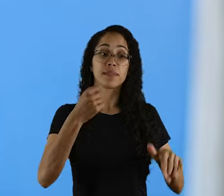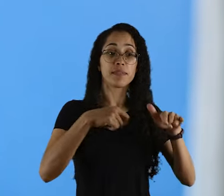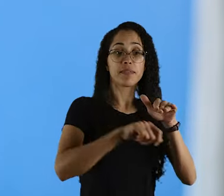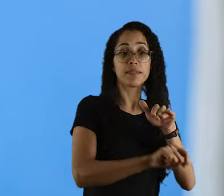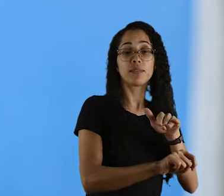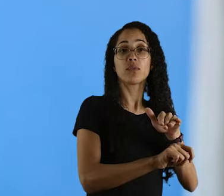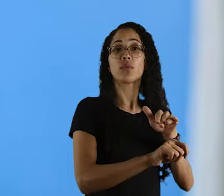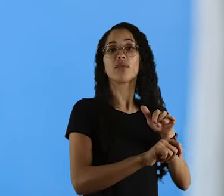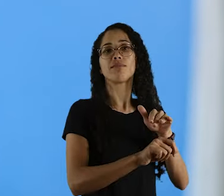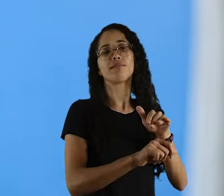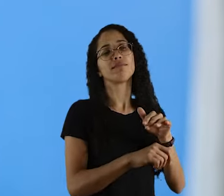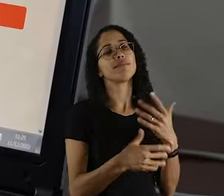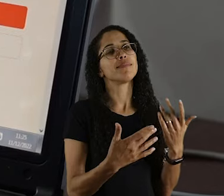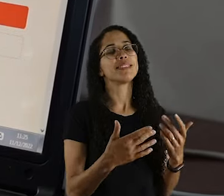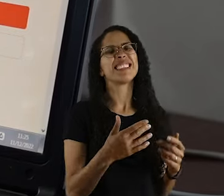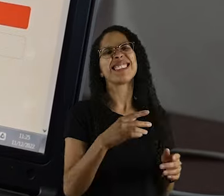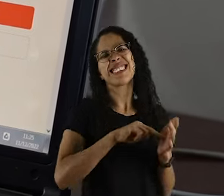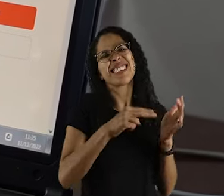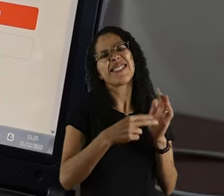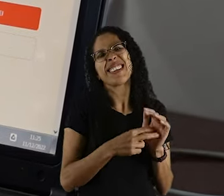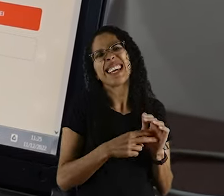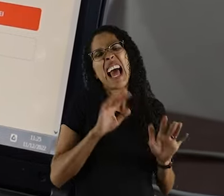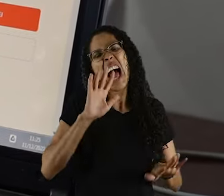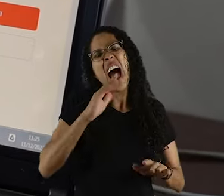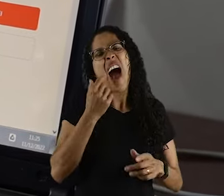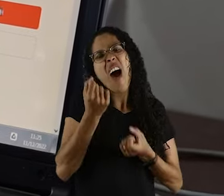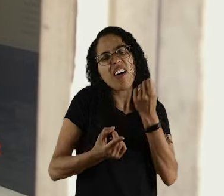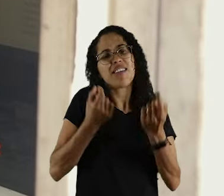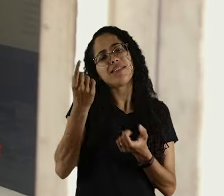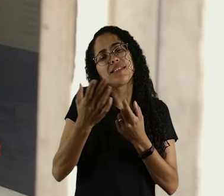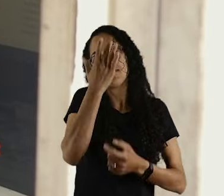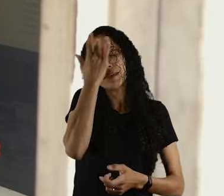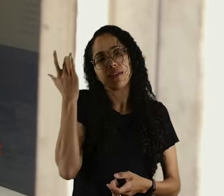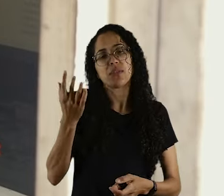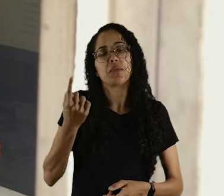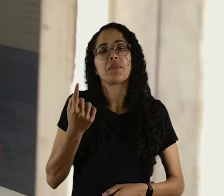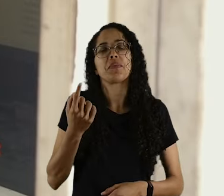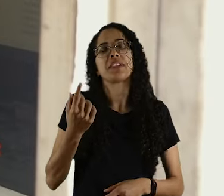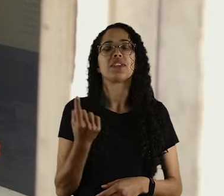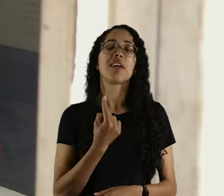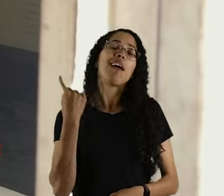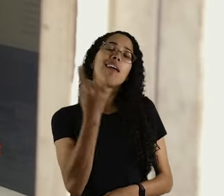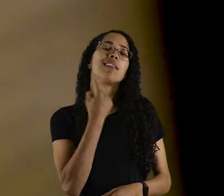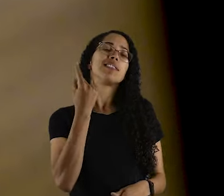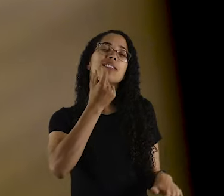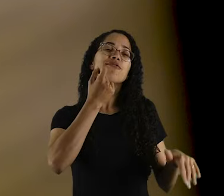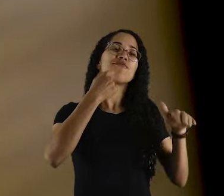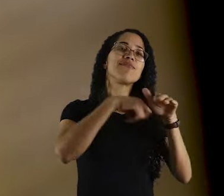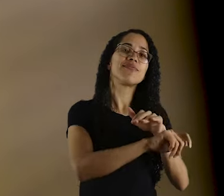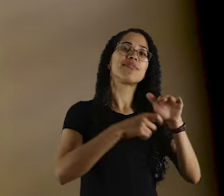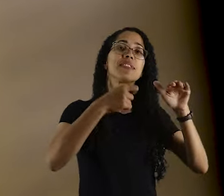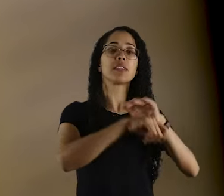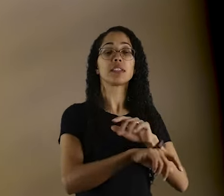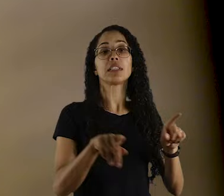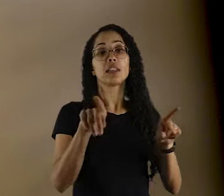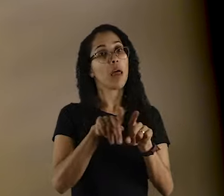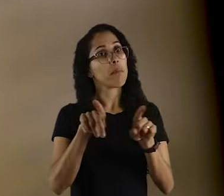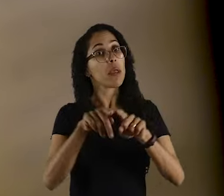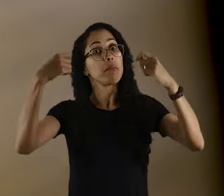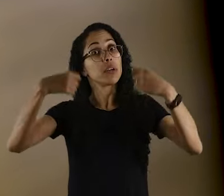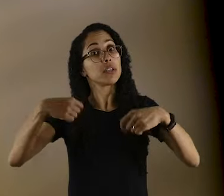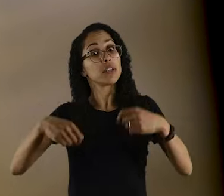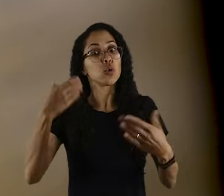Investir continua sendo uma jornada meio solitária. É verdade. E continua sendo uma tarefa que exige bastante estudo